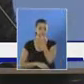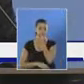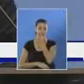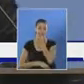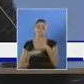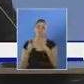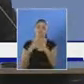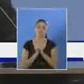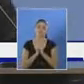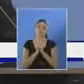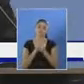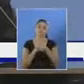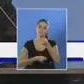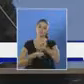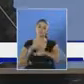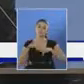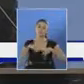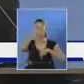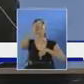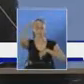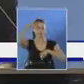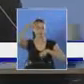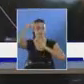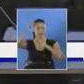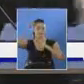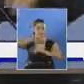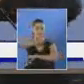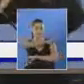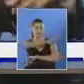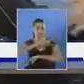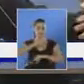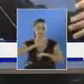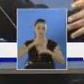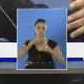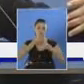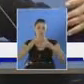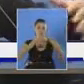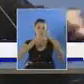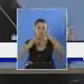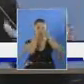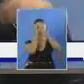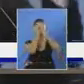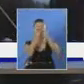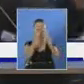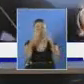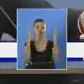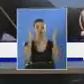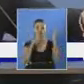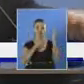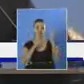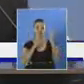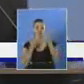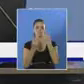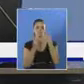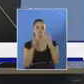propôs, juntamente com a Administração Pública Municipal, construir um muro para impedir o acesso